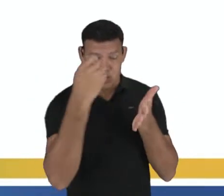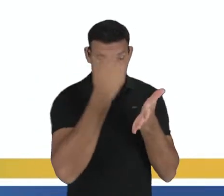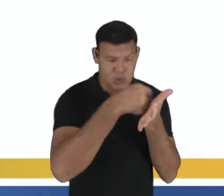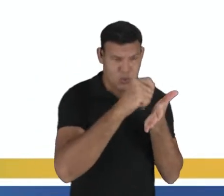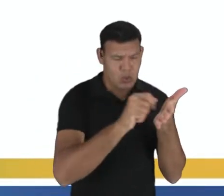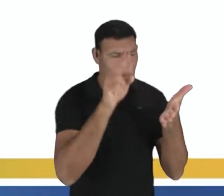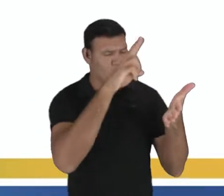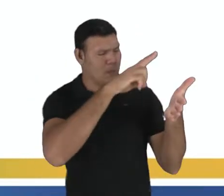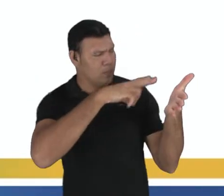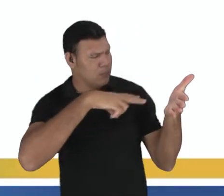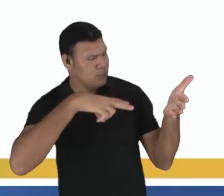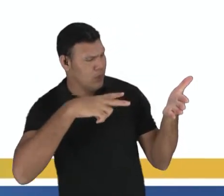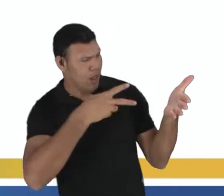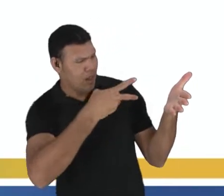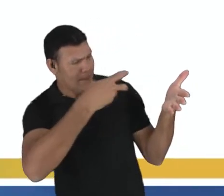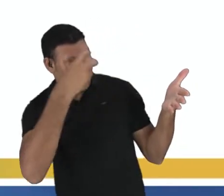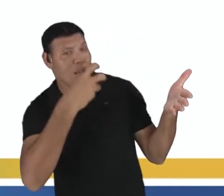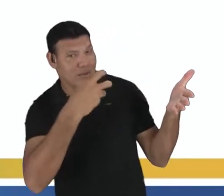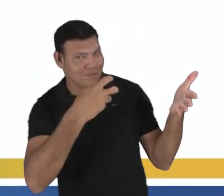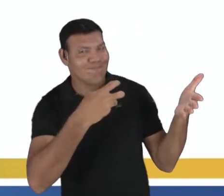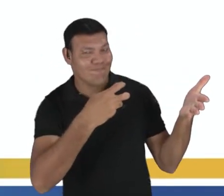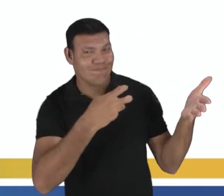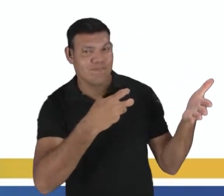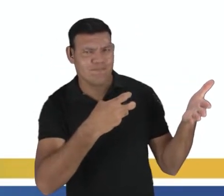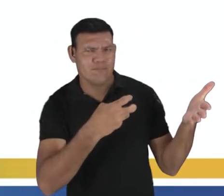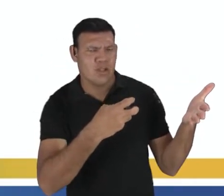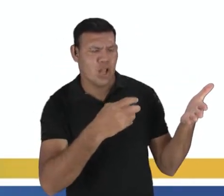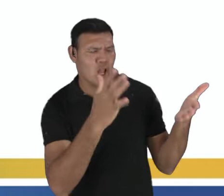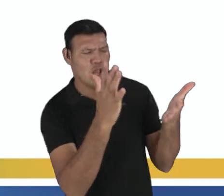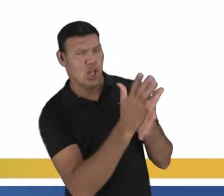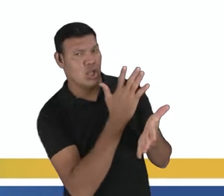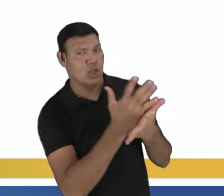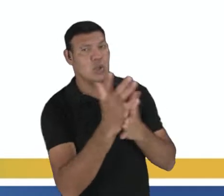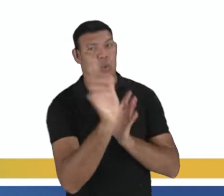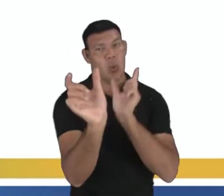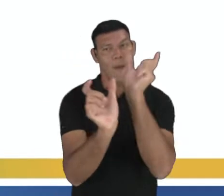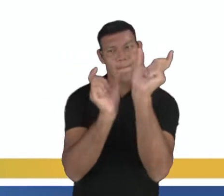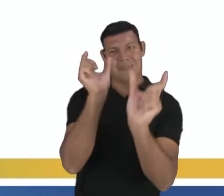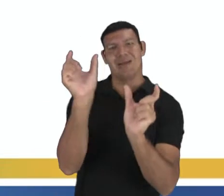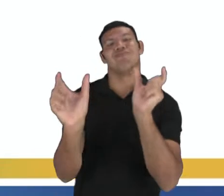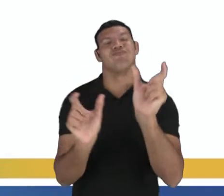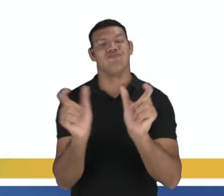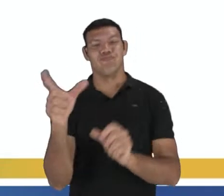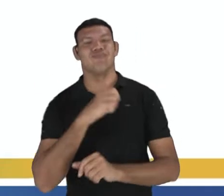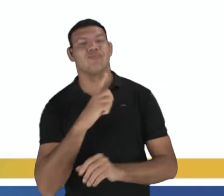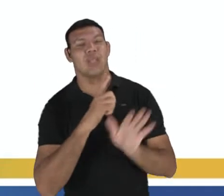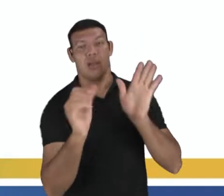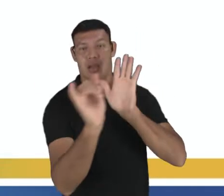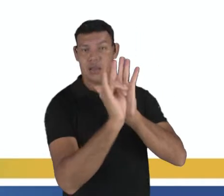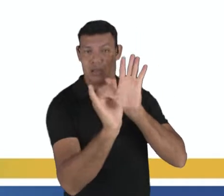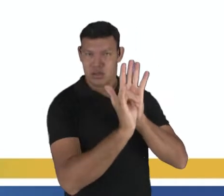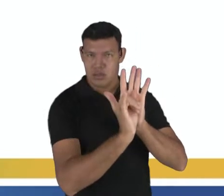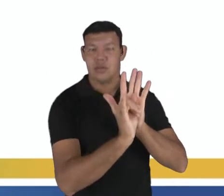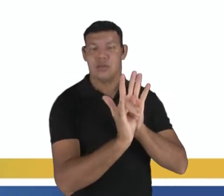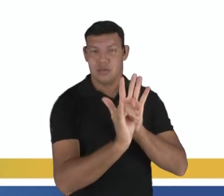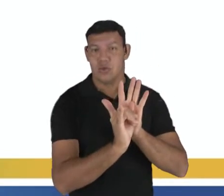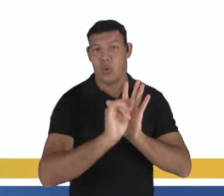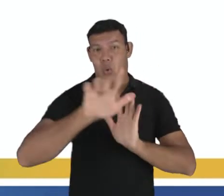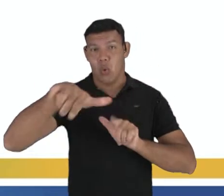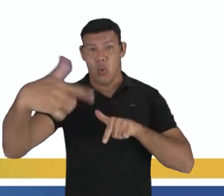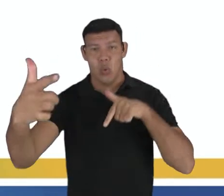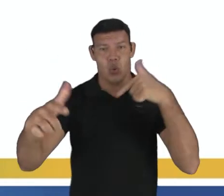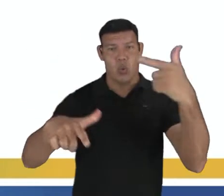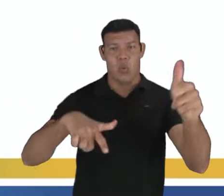conseguirem visualizar, ou vocês vão ler, visualizar algum desses termos, nós vamos conseguir identificar